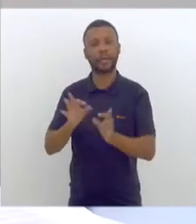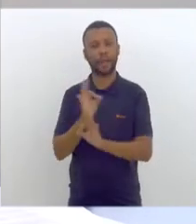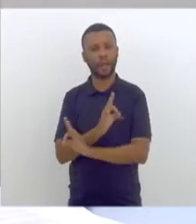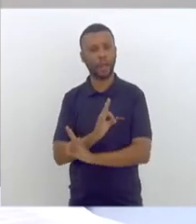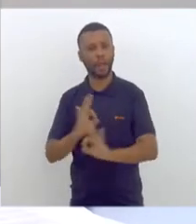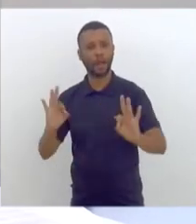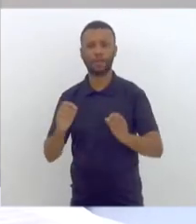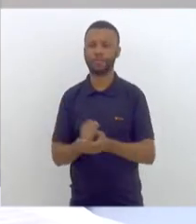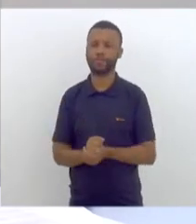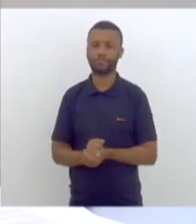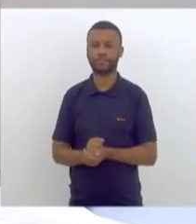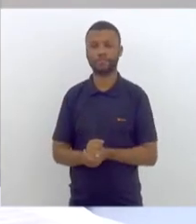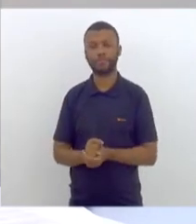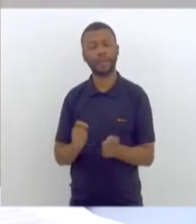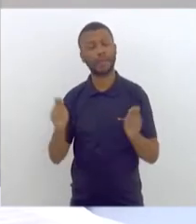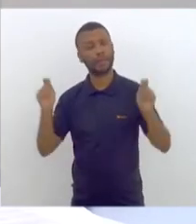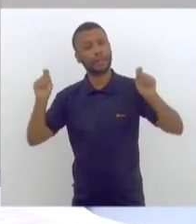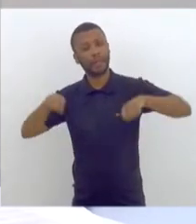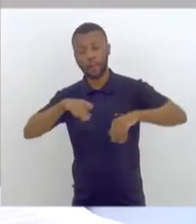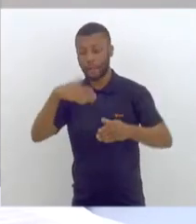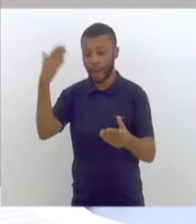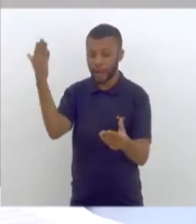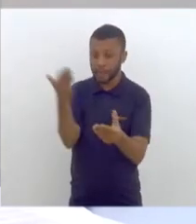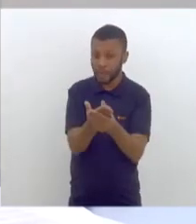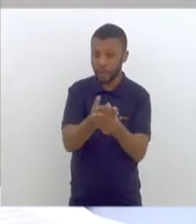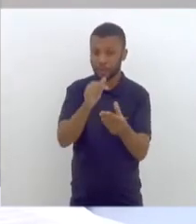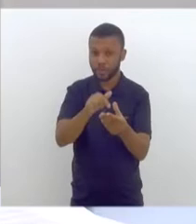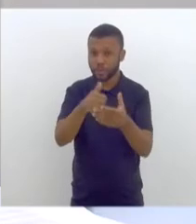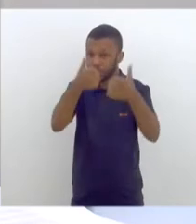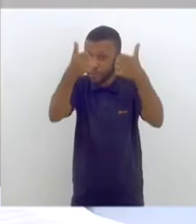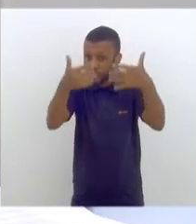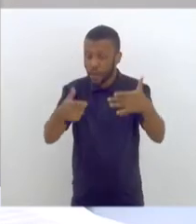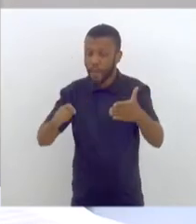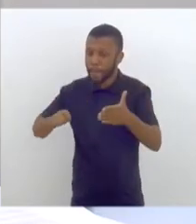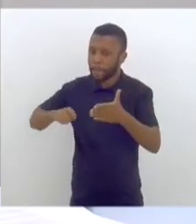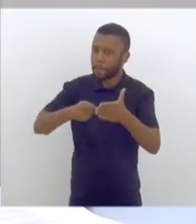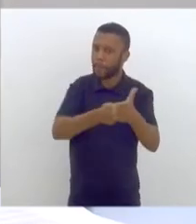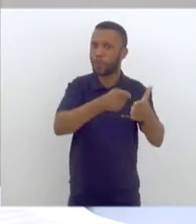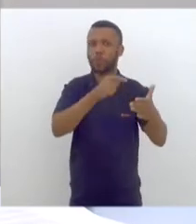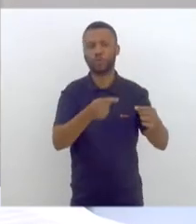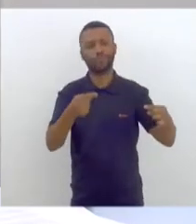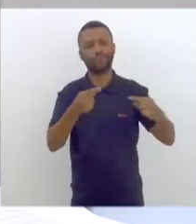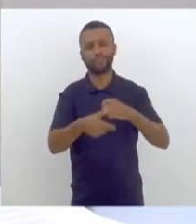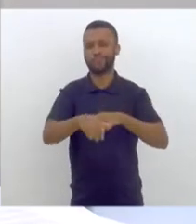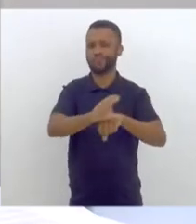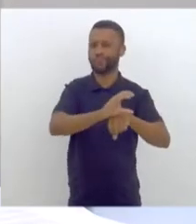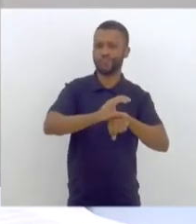caberia uma ação direta de inconstitucionalidade contra a lei complementar